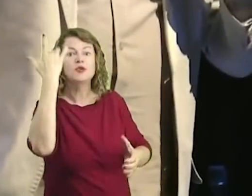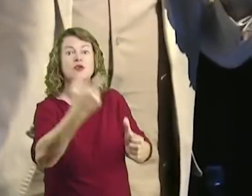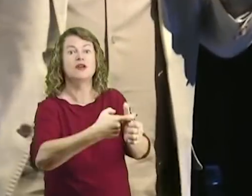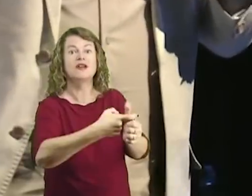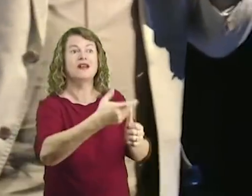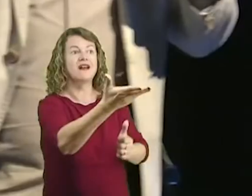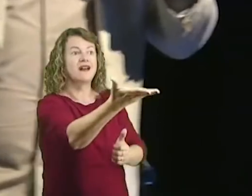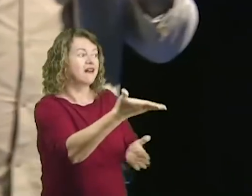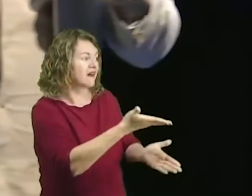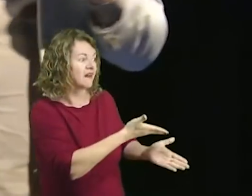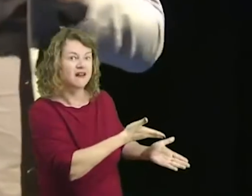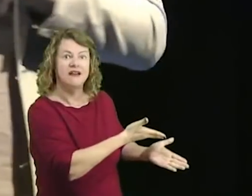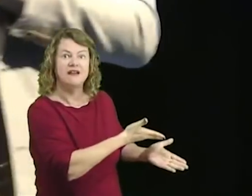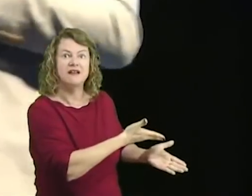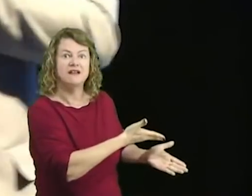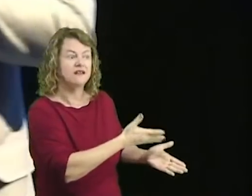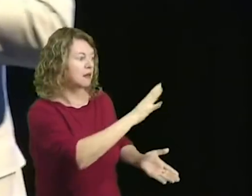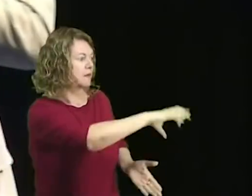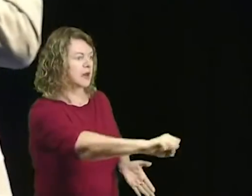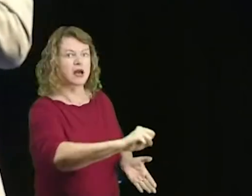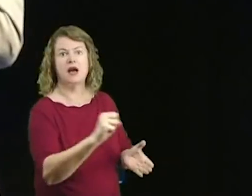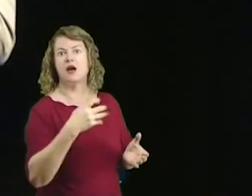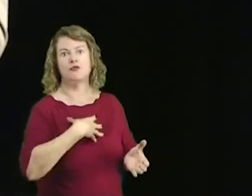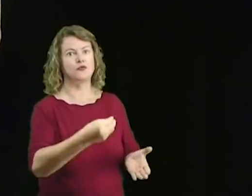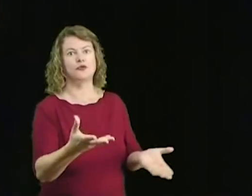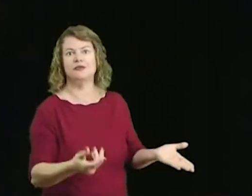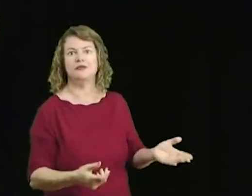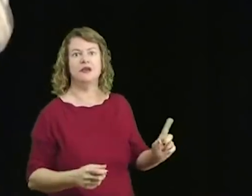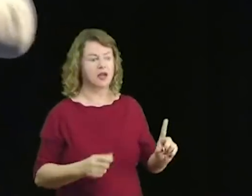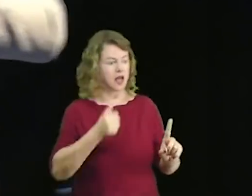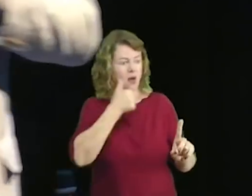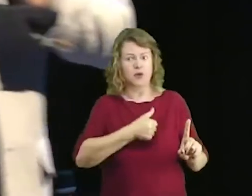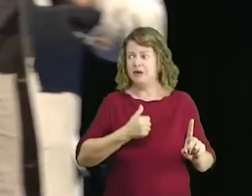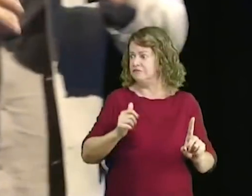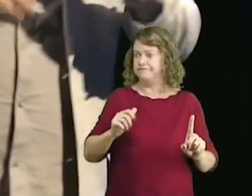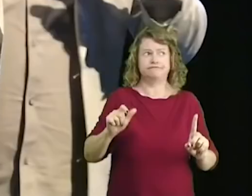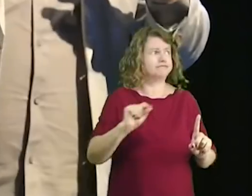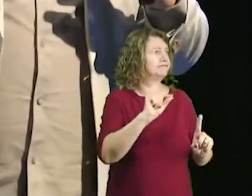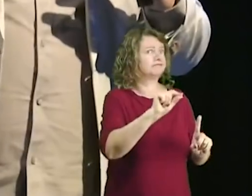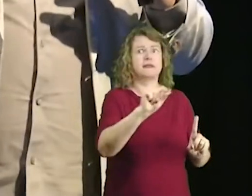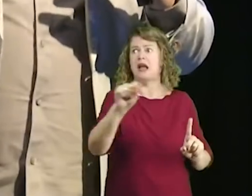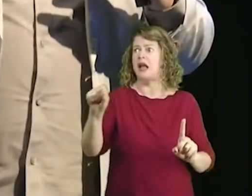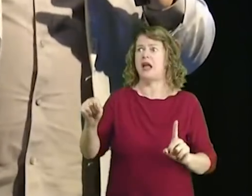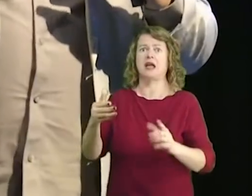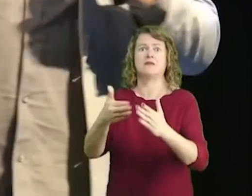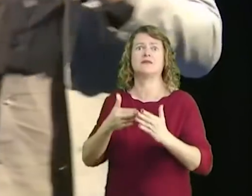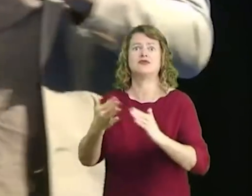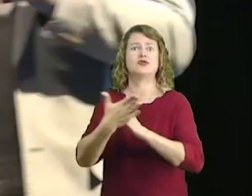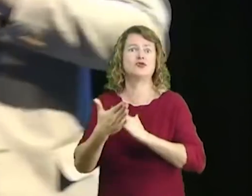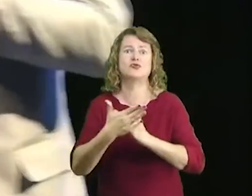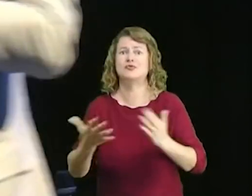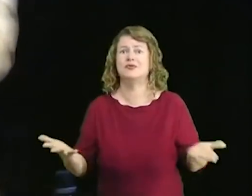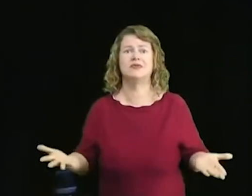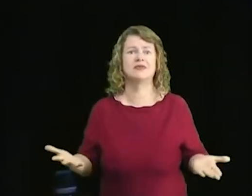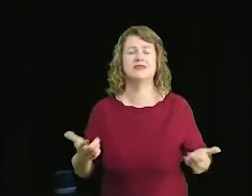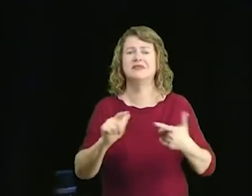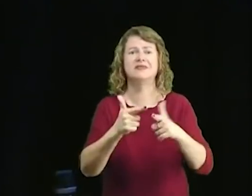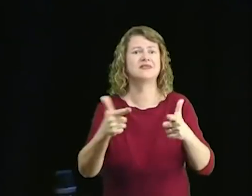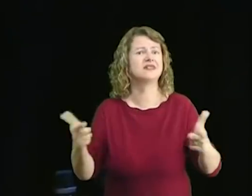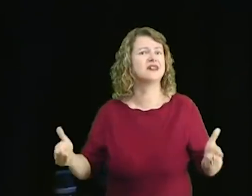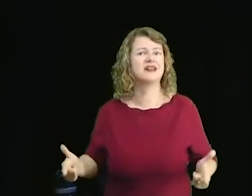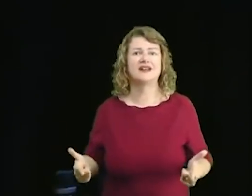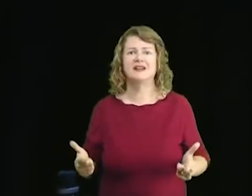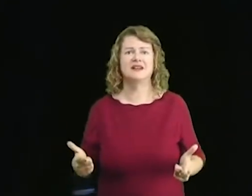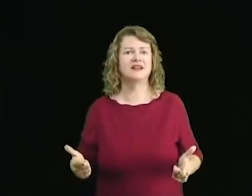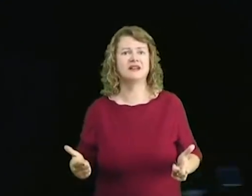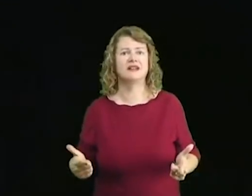filhos. Ela não tem mais para quem apelar, ela não tem mais para quem pedir, ela não existe alguém que diga